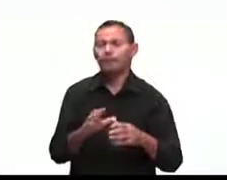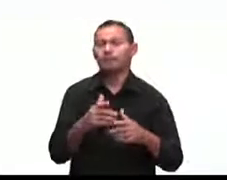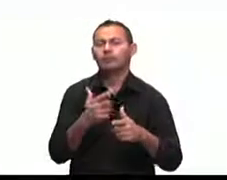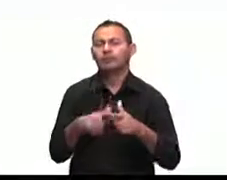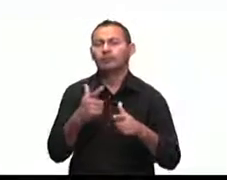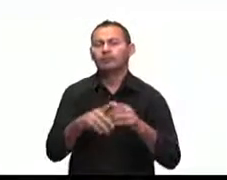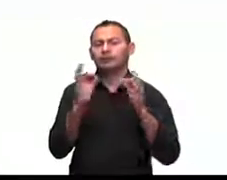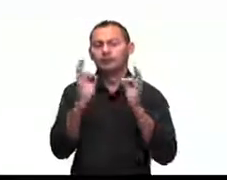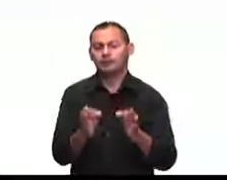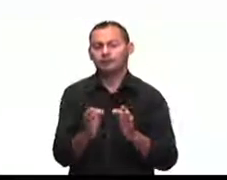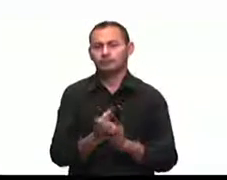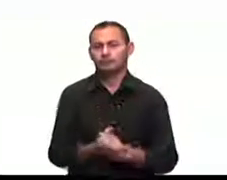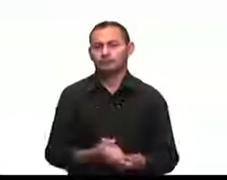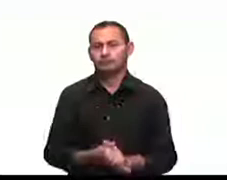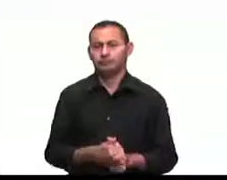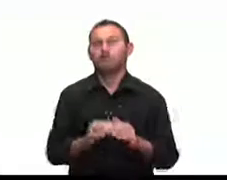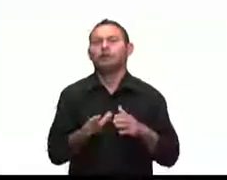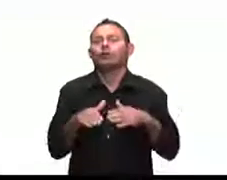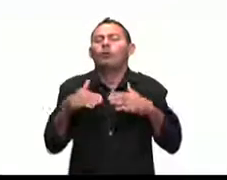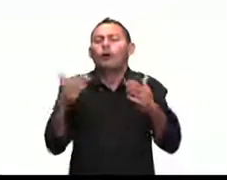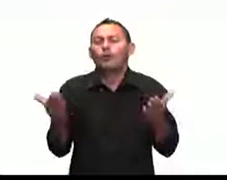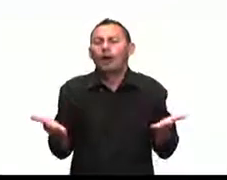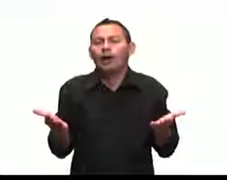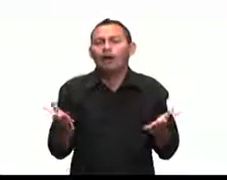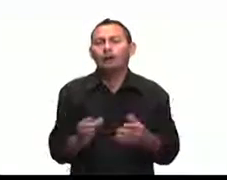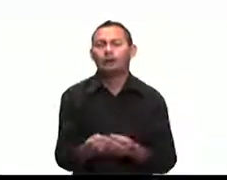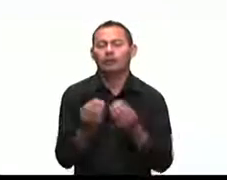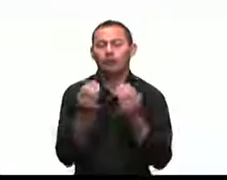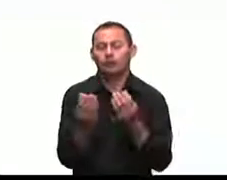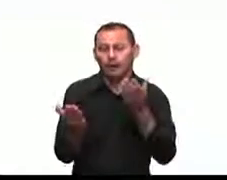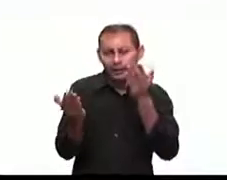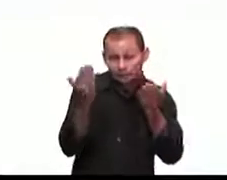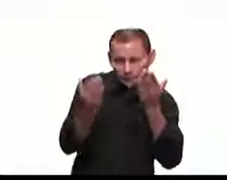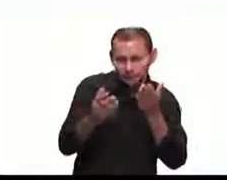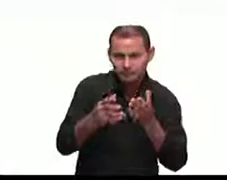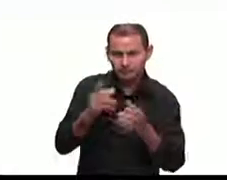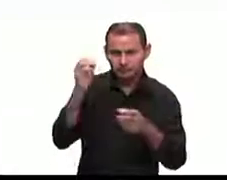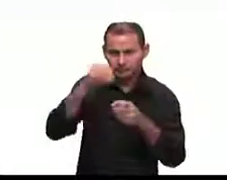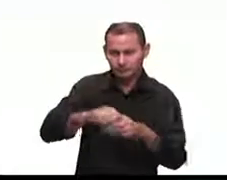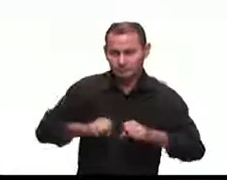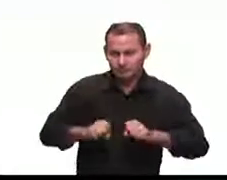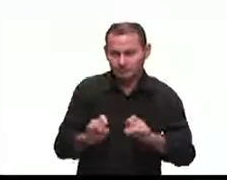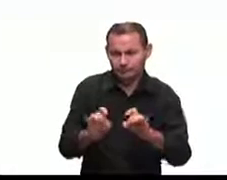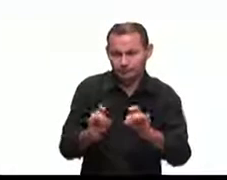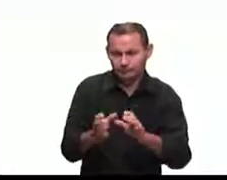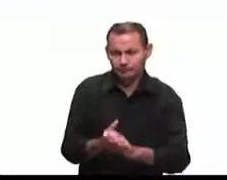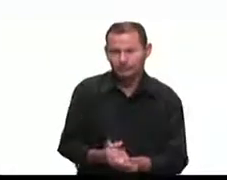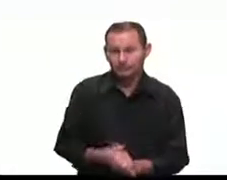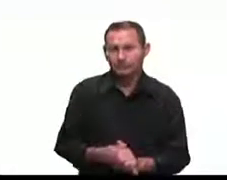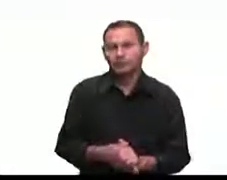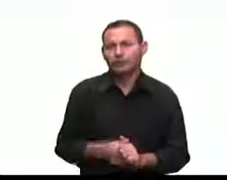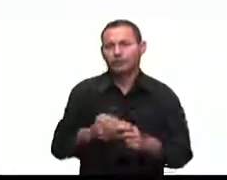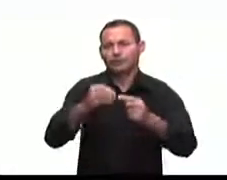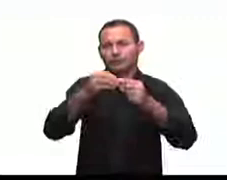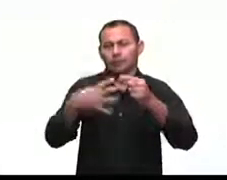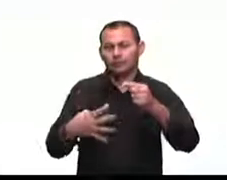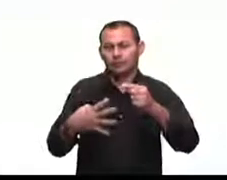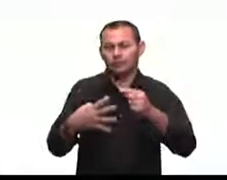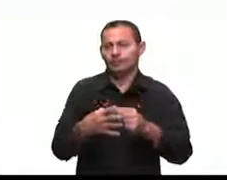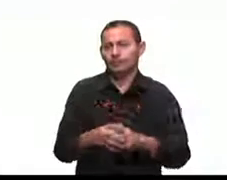problemática definida é qual é e como avaliar o potencial de mercado para um